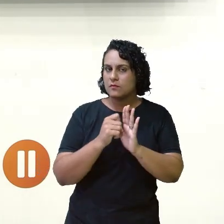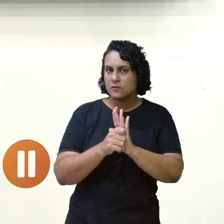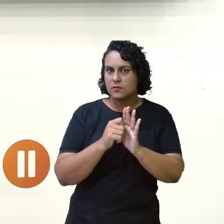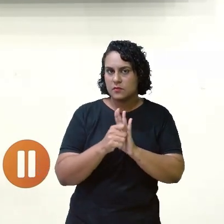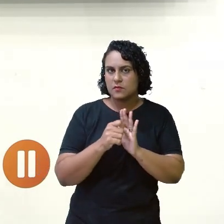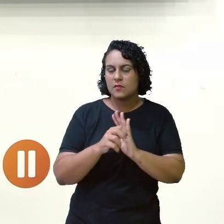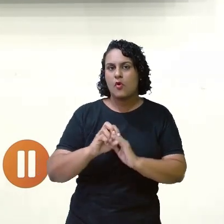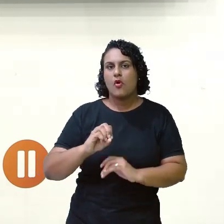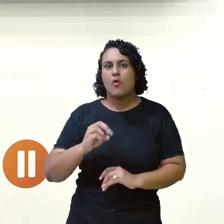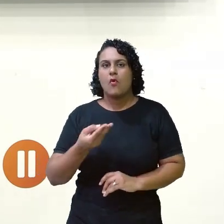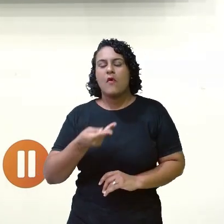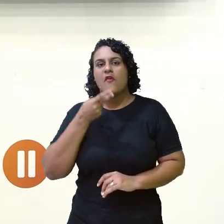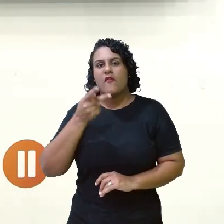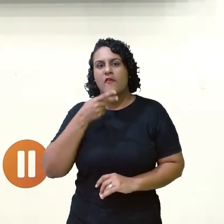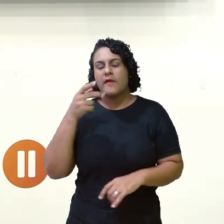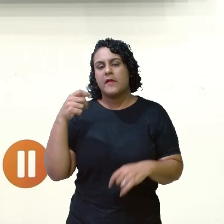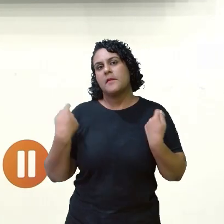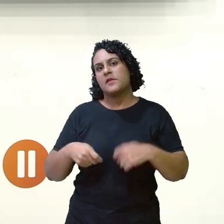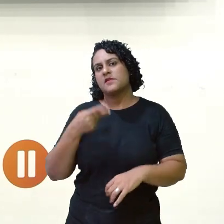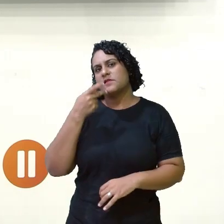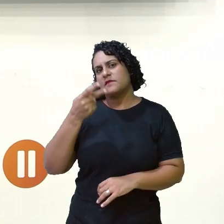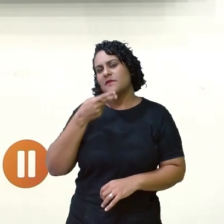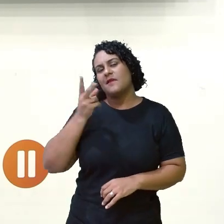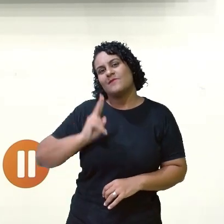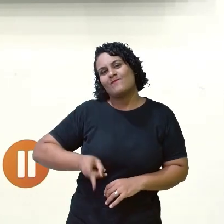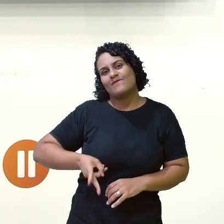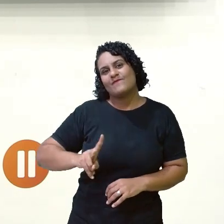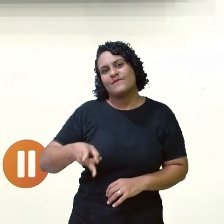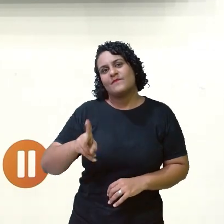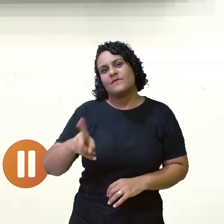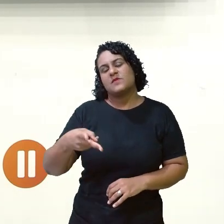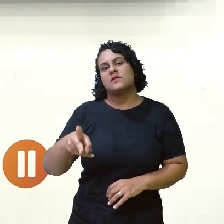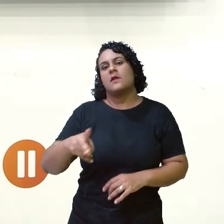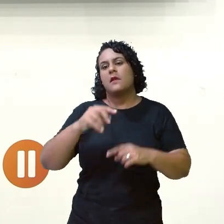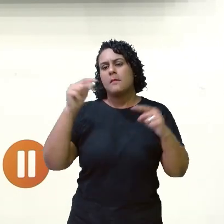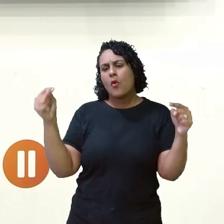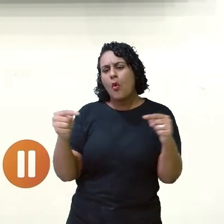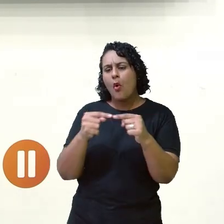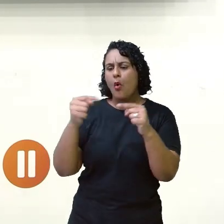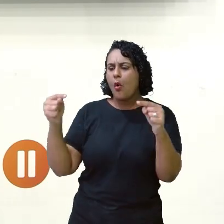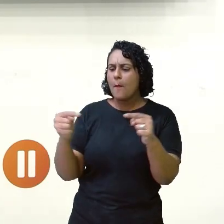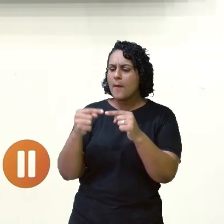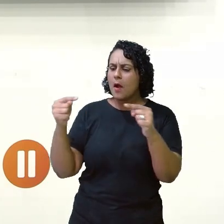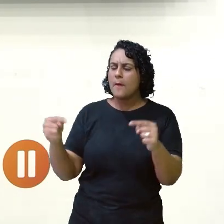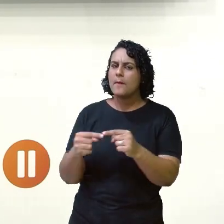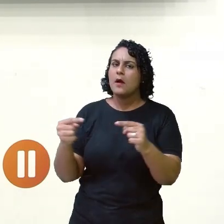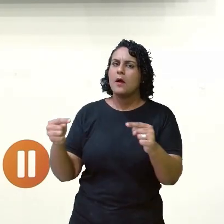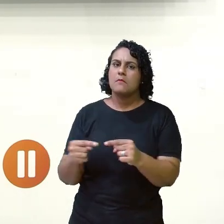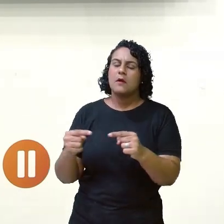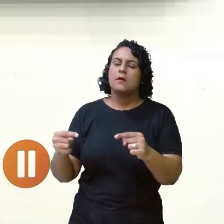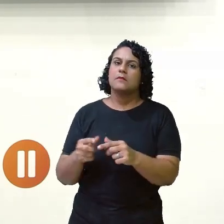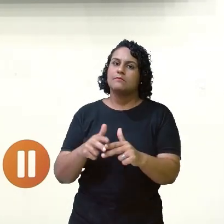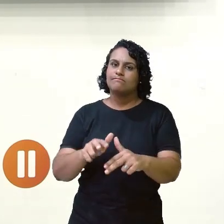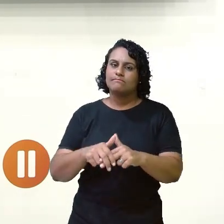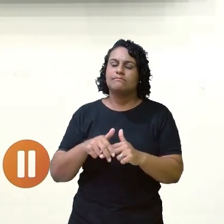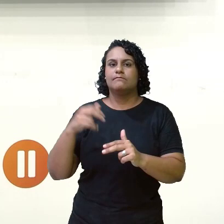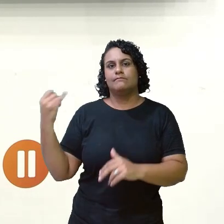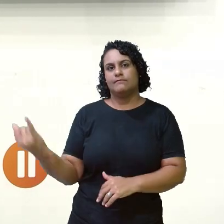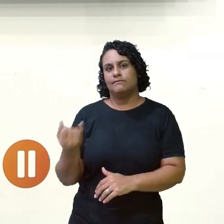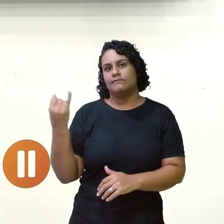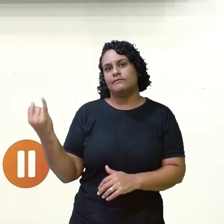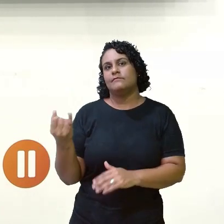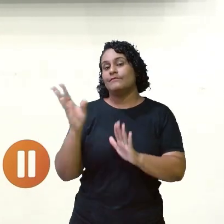vai falar, a gente tem que falar sempre com essas concordâncias. Por isso que é tão importante